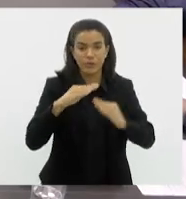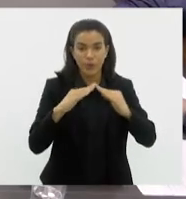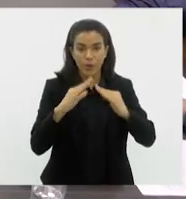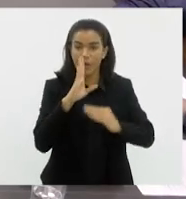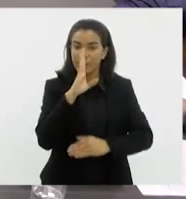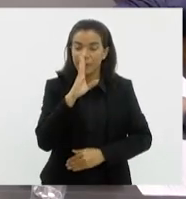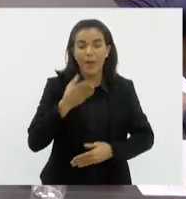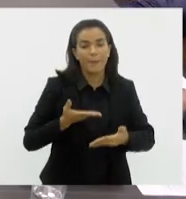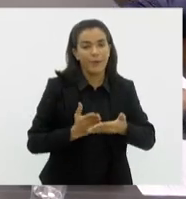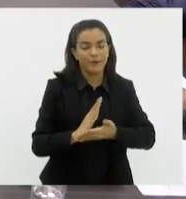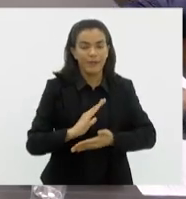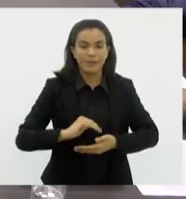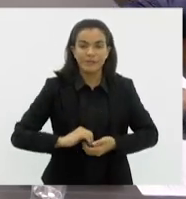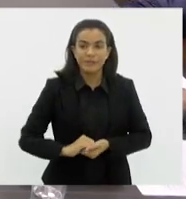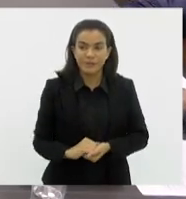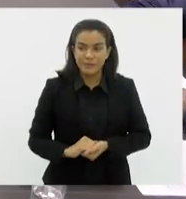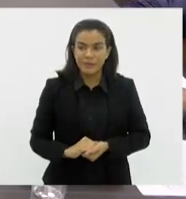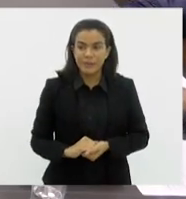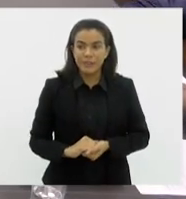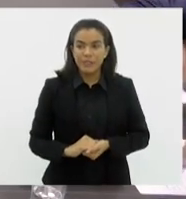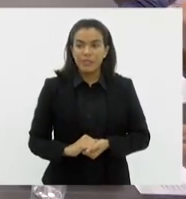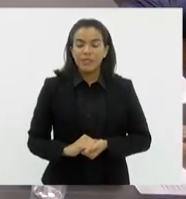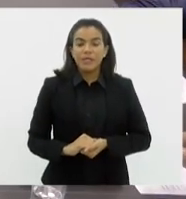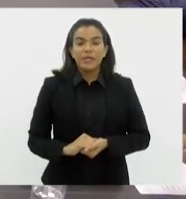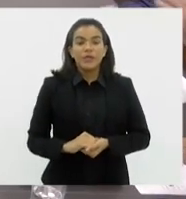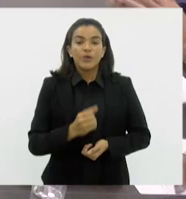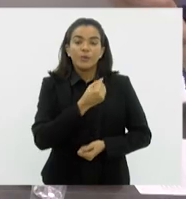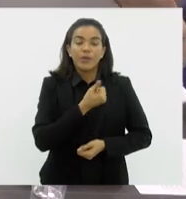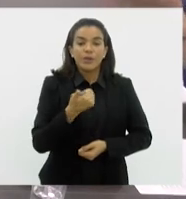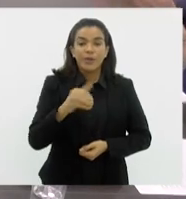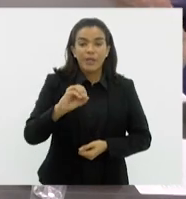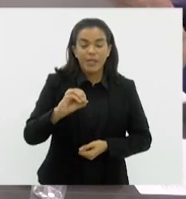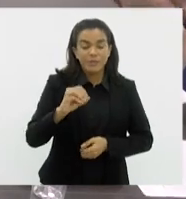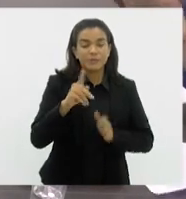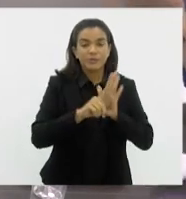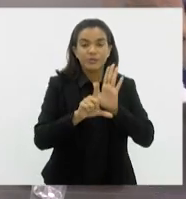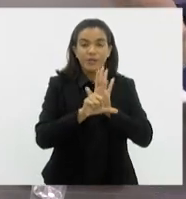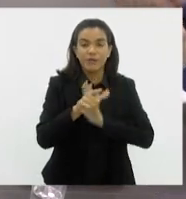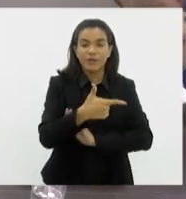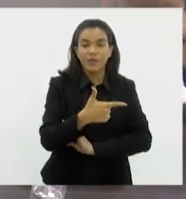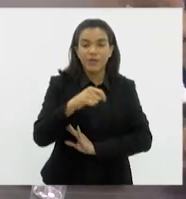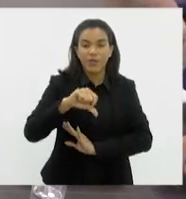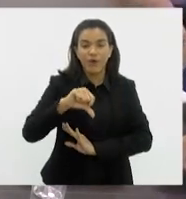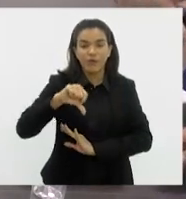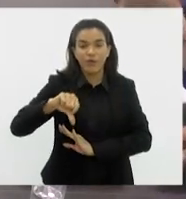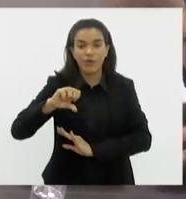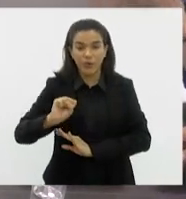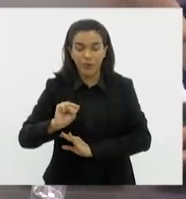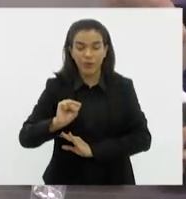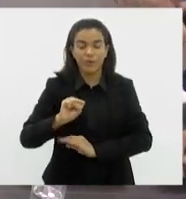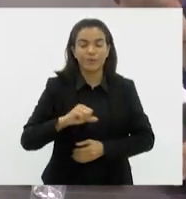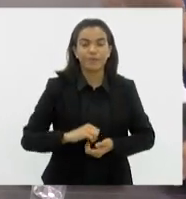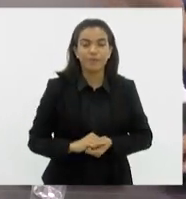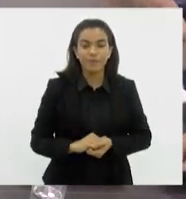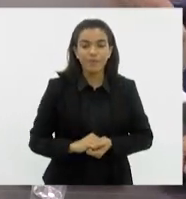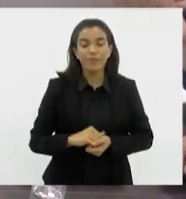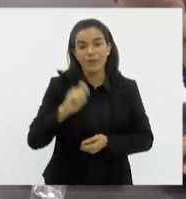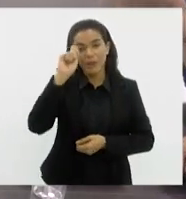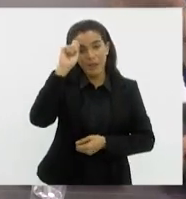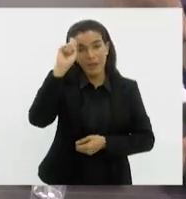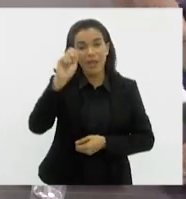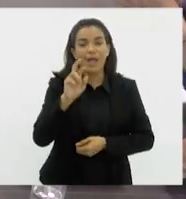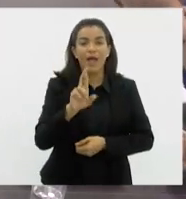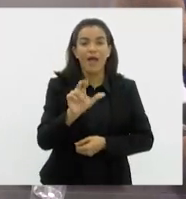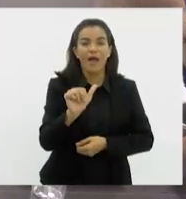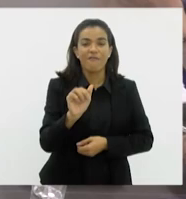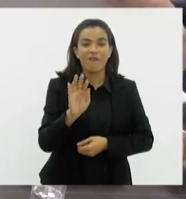permaneçam como estão. Aprovado. Item 10 da pauta, projeto de lei 2998 de 24, de autoria do deputado Rafael